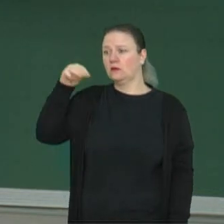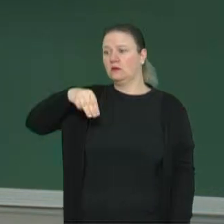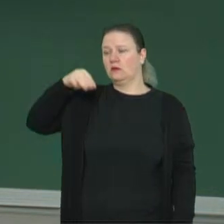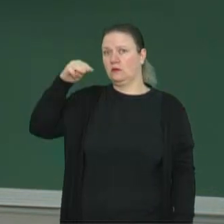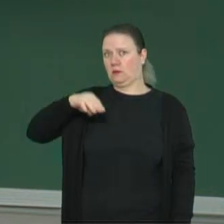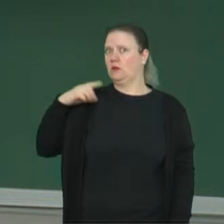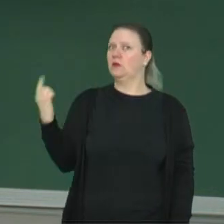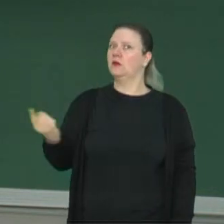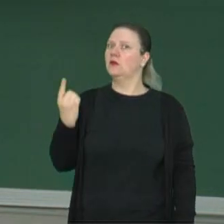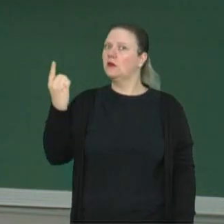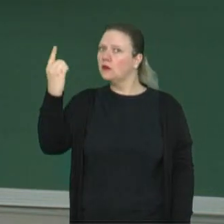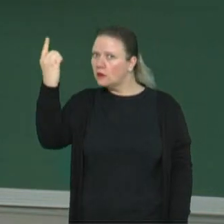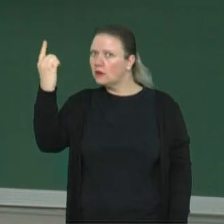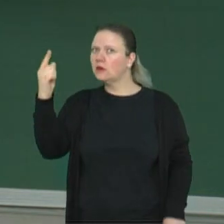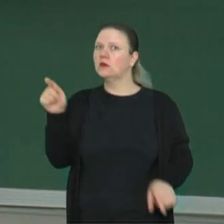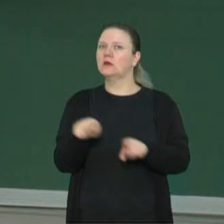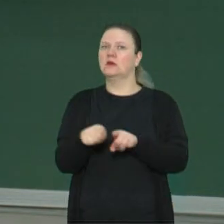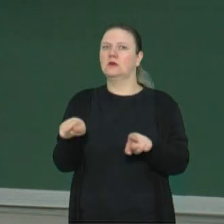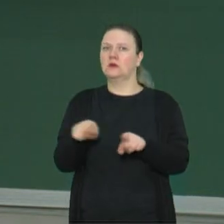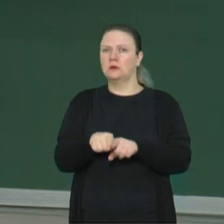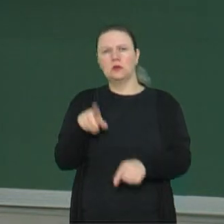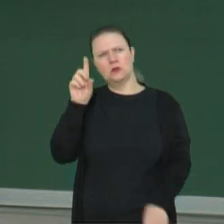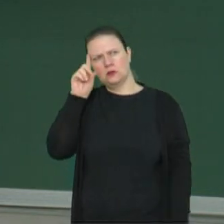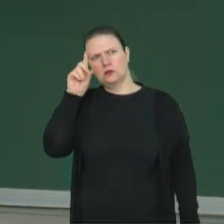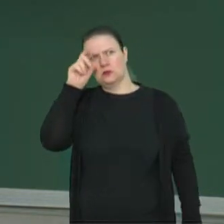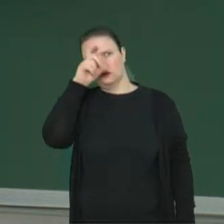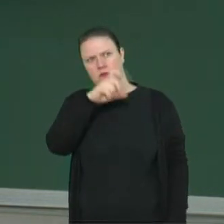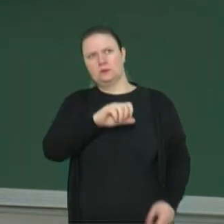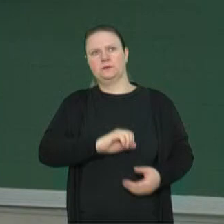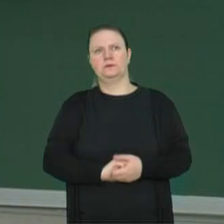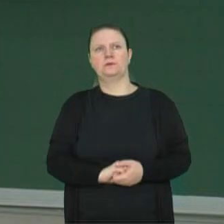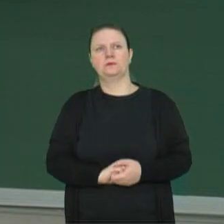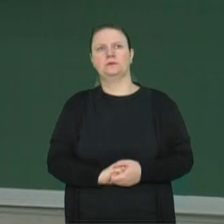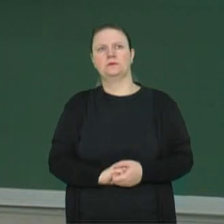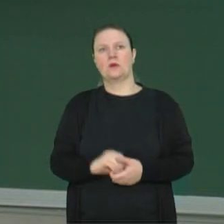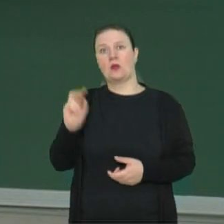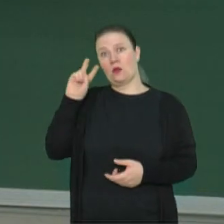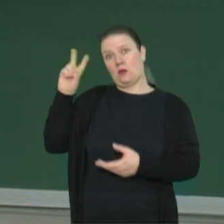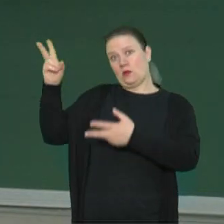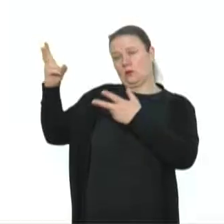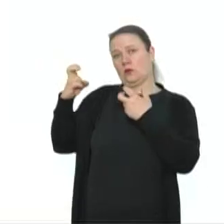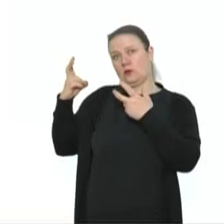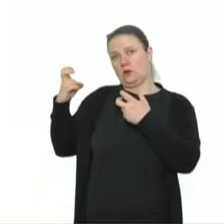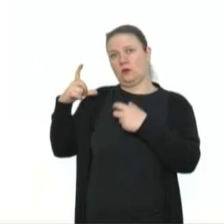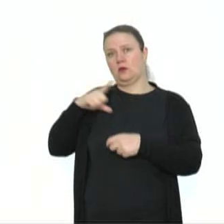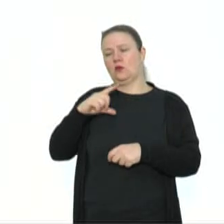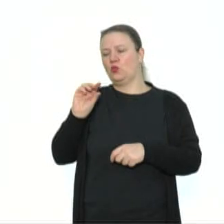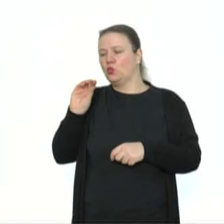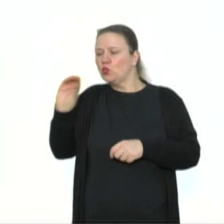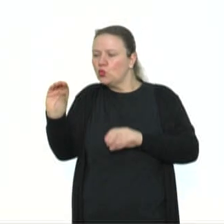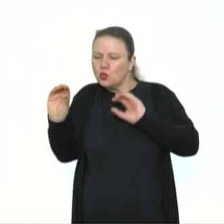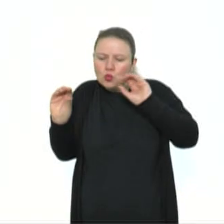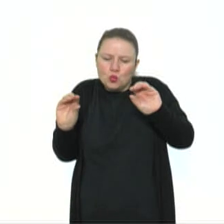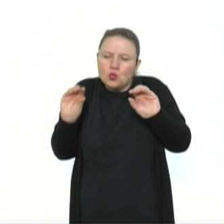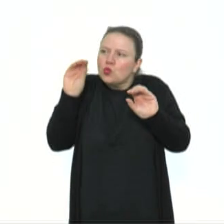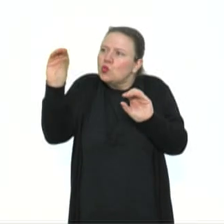alto, né? Então, e muito difícil de realizar. Como vocês podem ver aqui, né? Então aqui são pontos que são colocados, as agarras que são colocadas